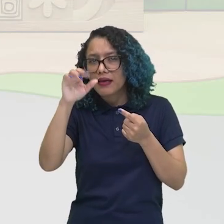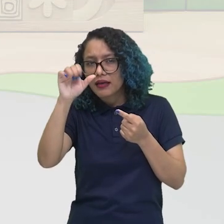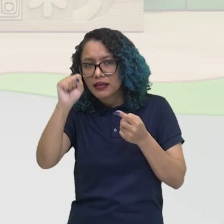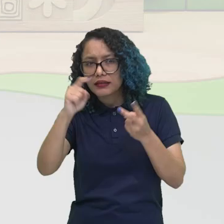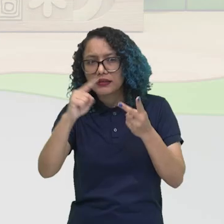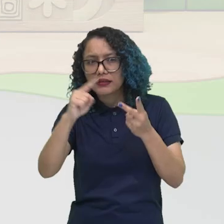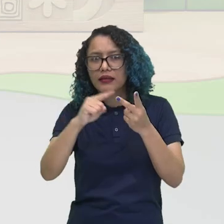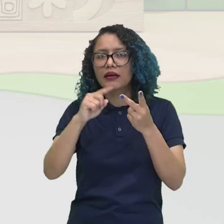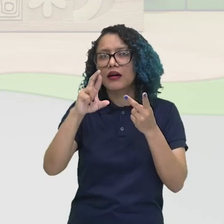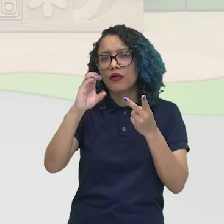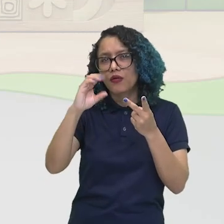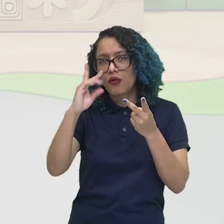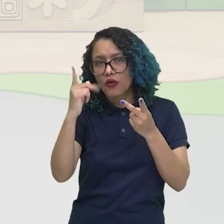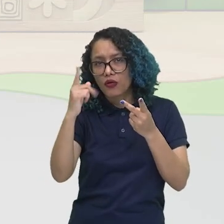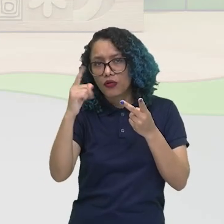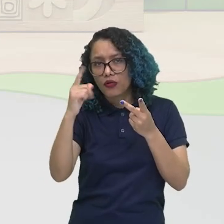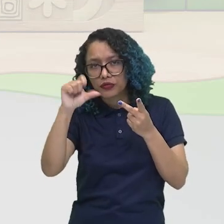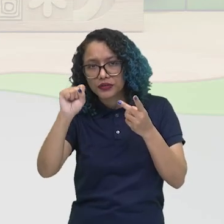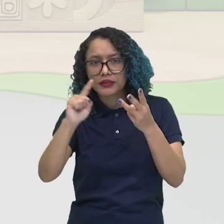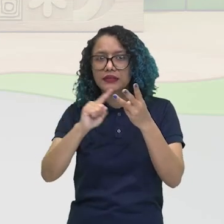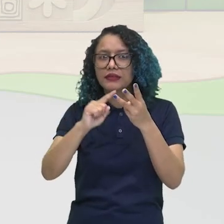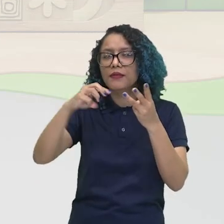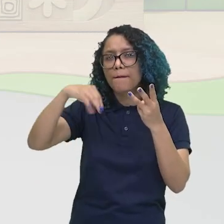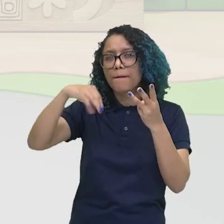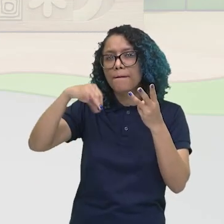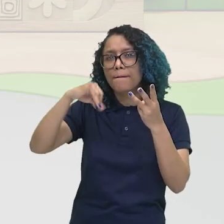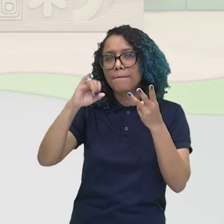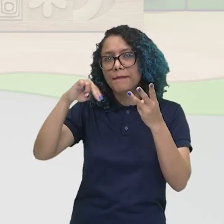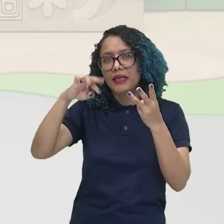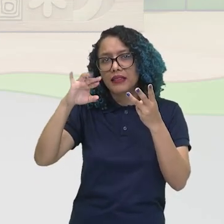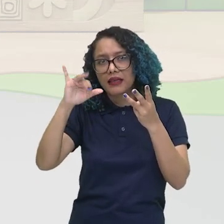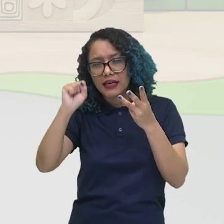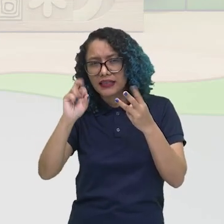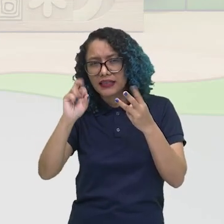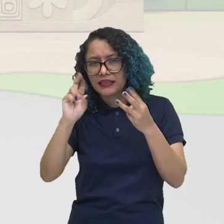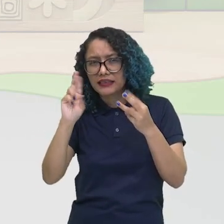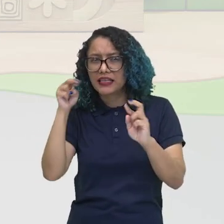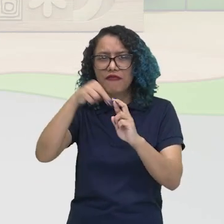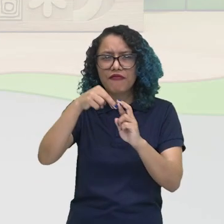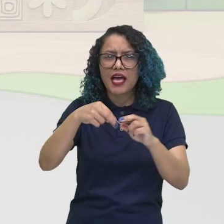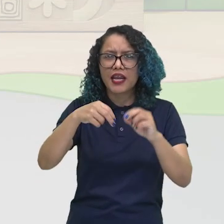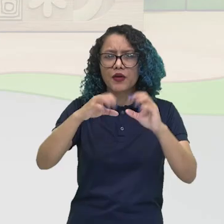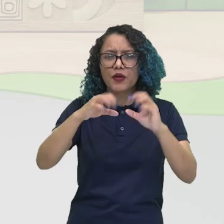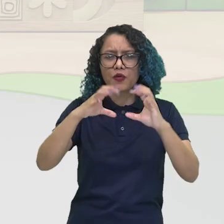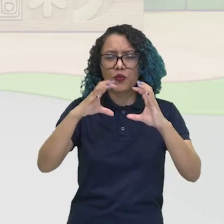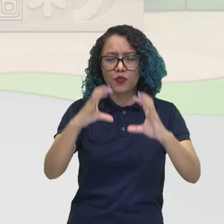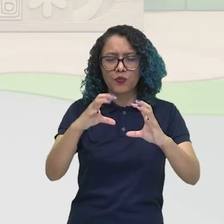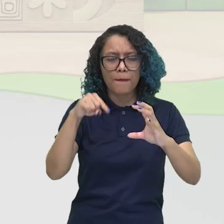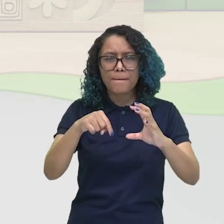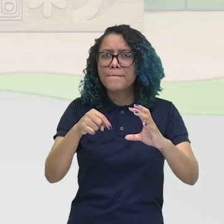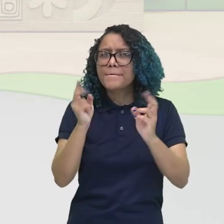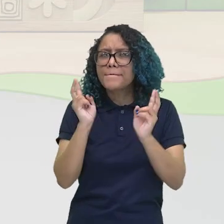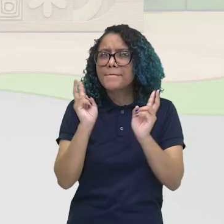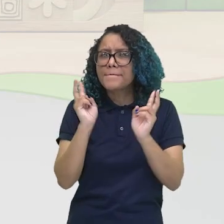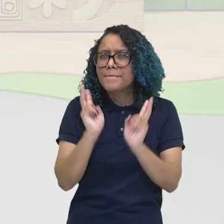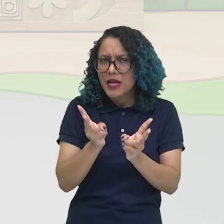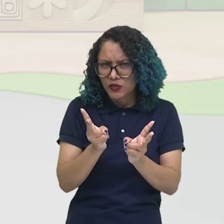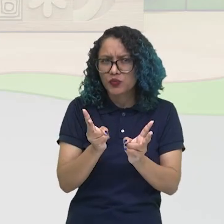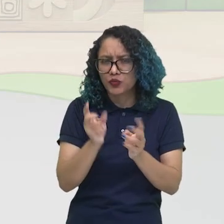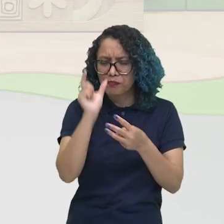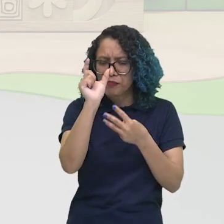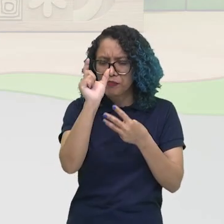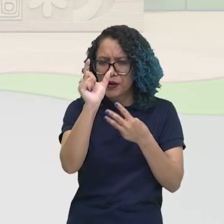e minerais, se referindo às mesmas coisas, certo? Então, para